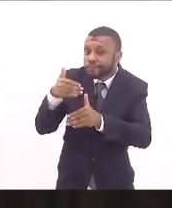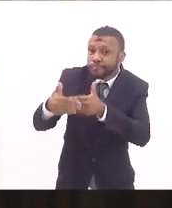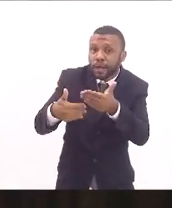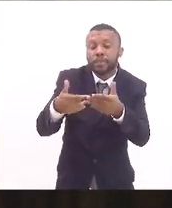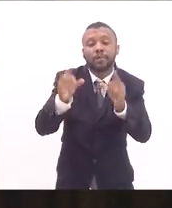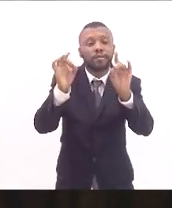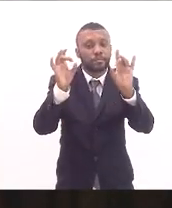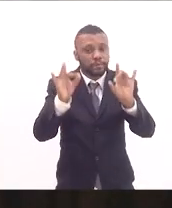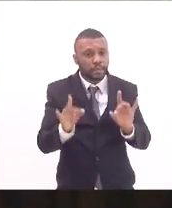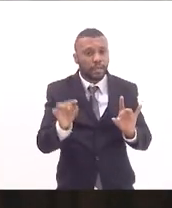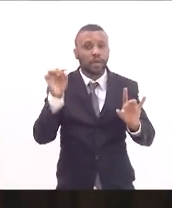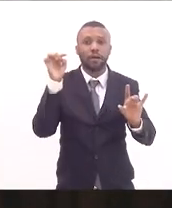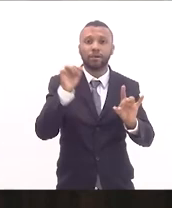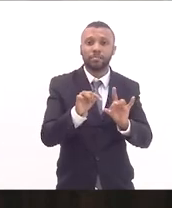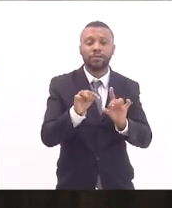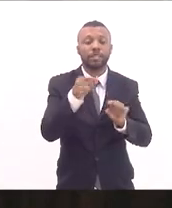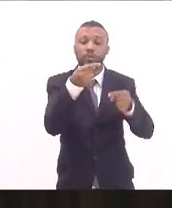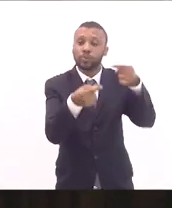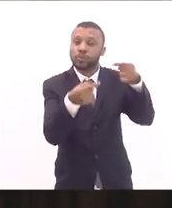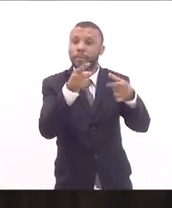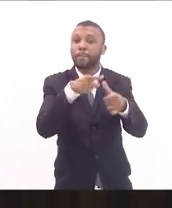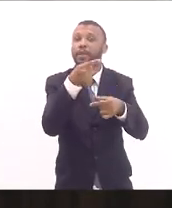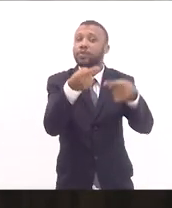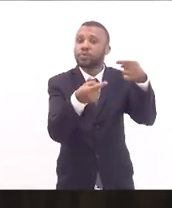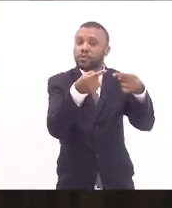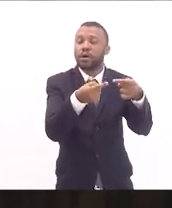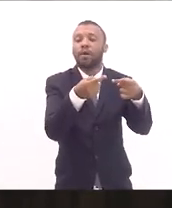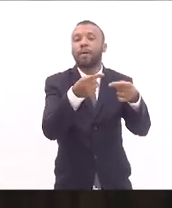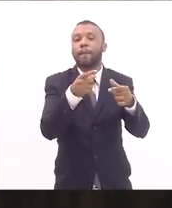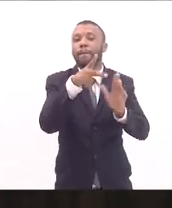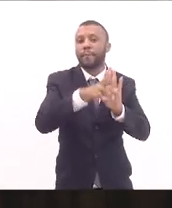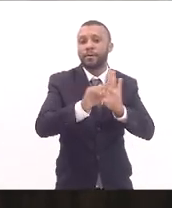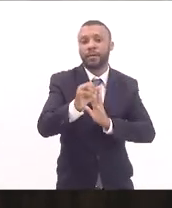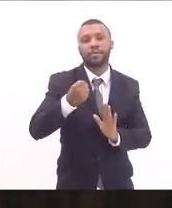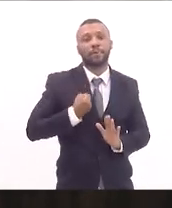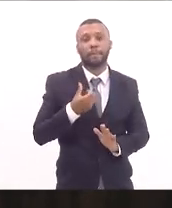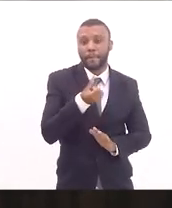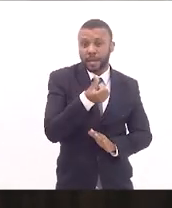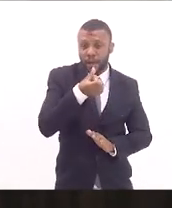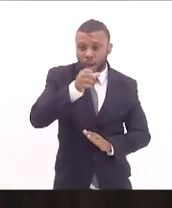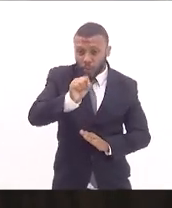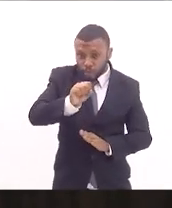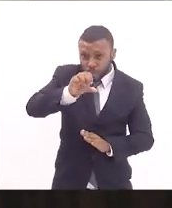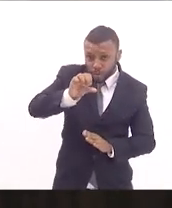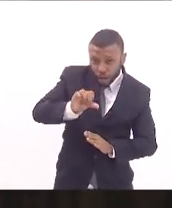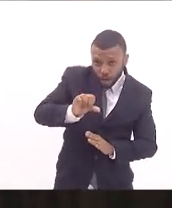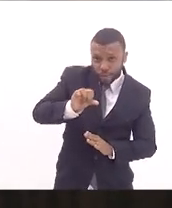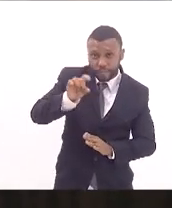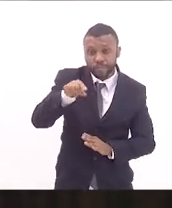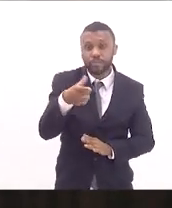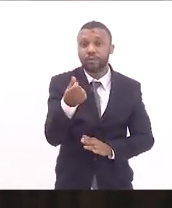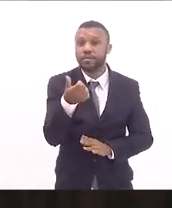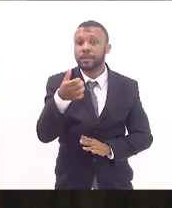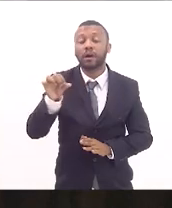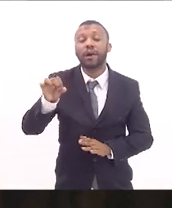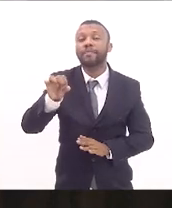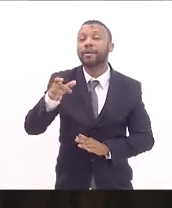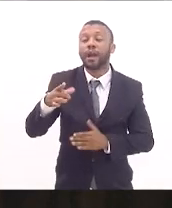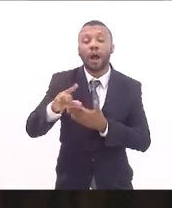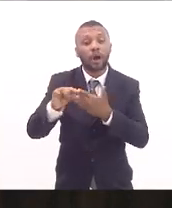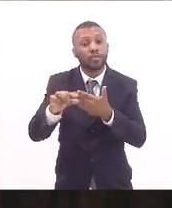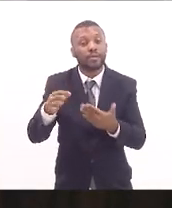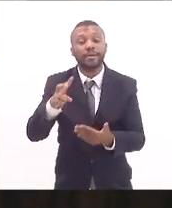votação em primeira discussão projeto de lei 689 de 19 de autoria Deputado Valdeci da saúde